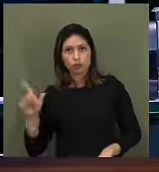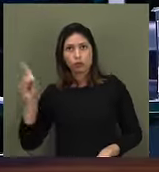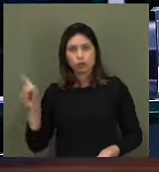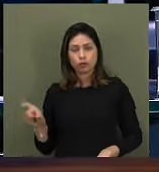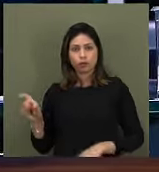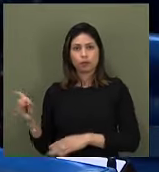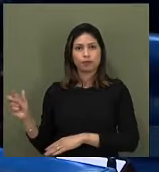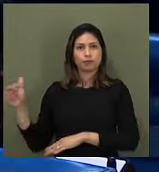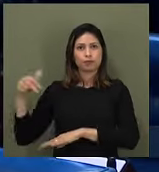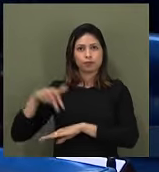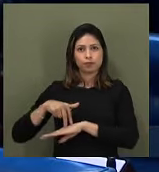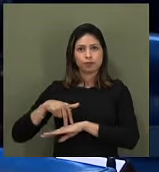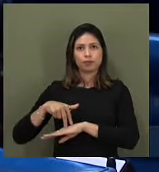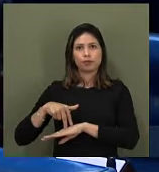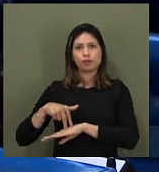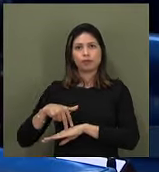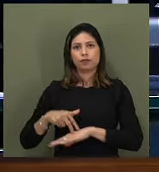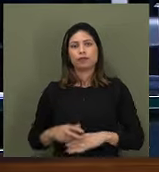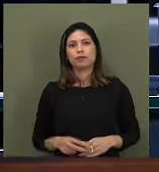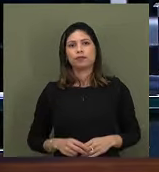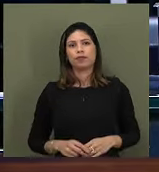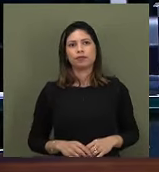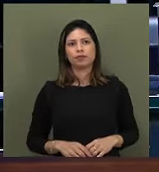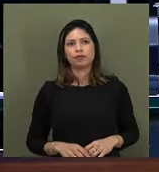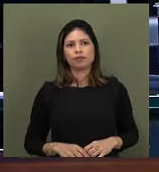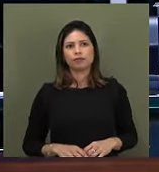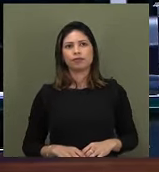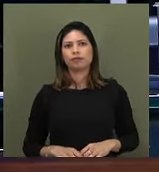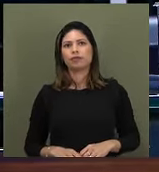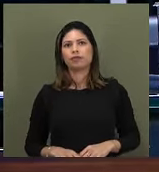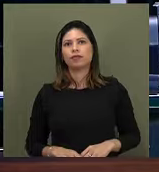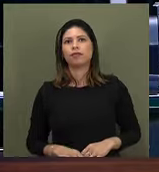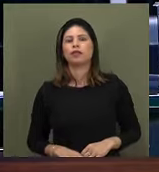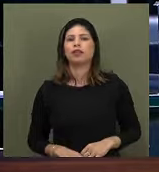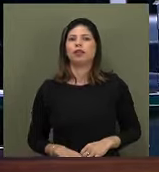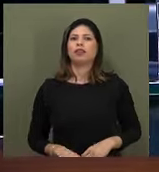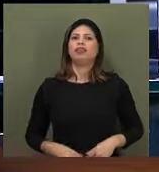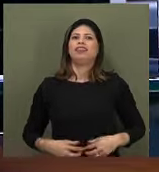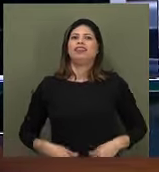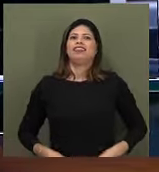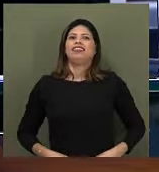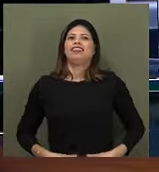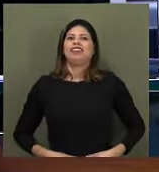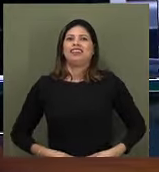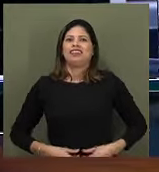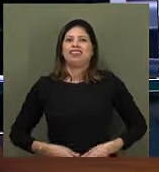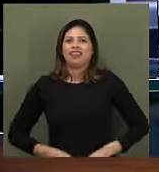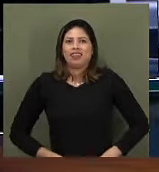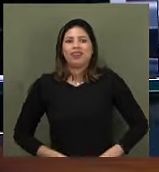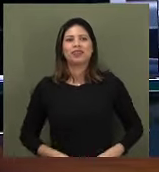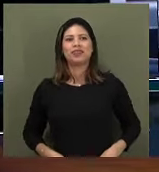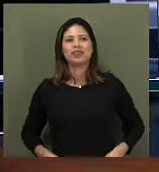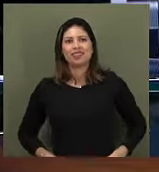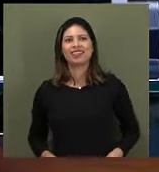poderá fazer as devidas menções que gostaria de fazê-lo em aparte ao Senador Eduardo Girão porque essa presidência como de sempre